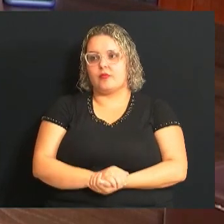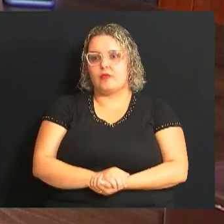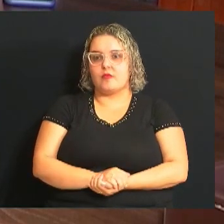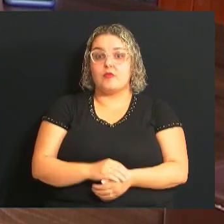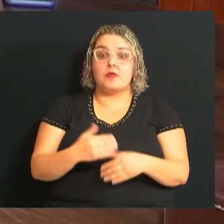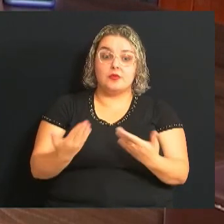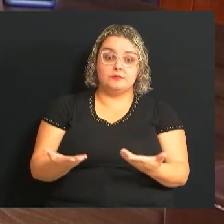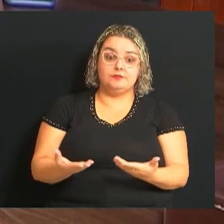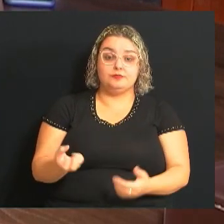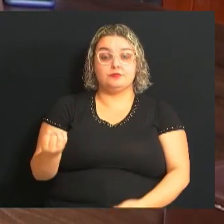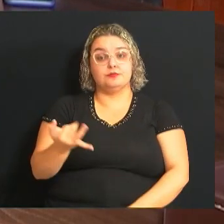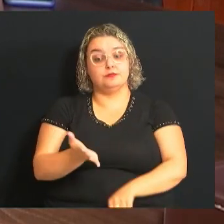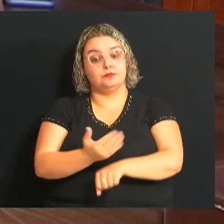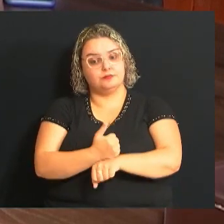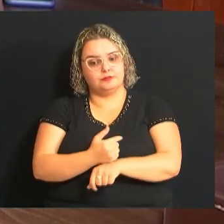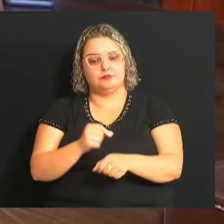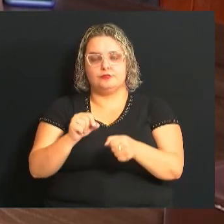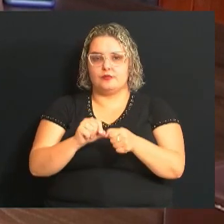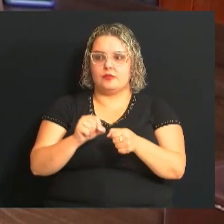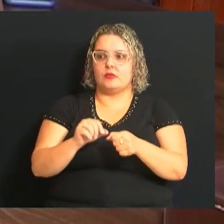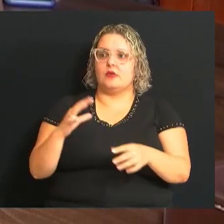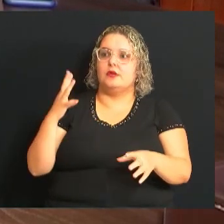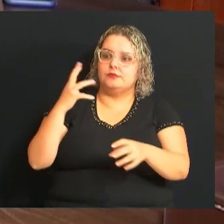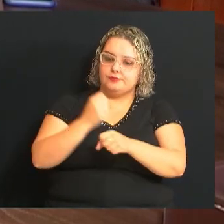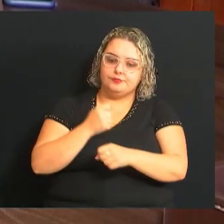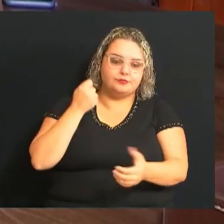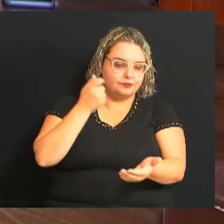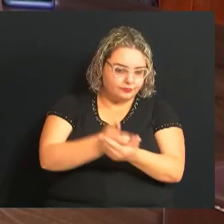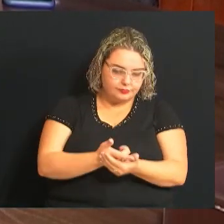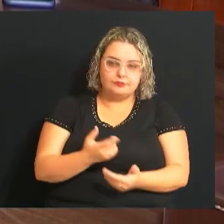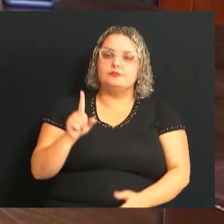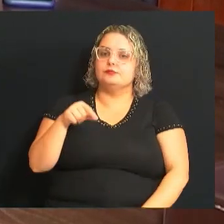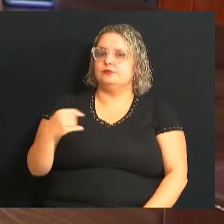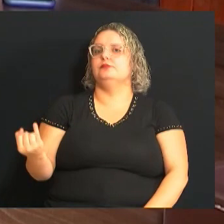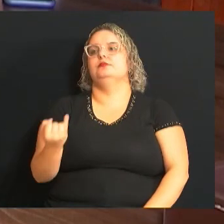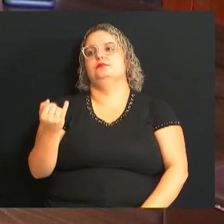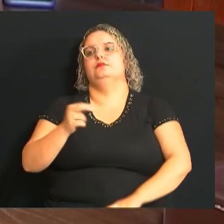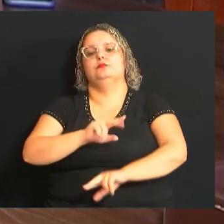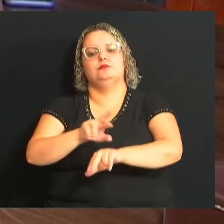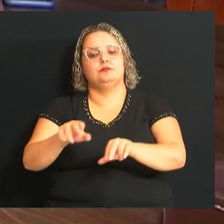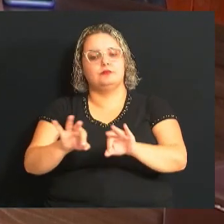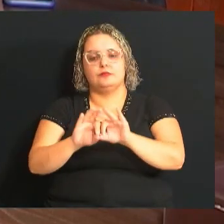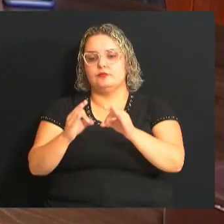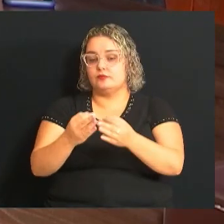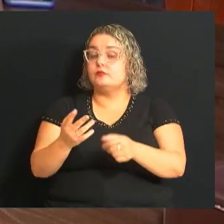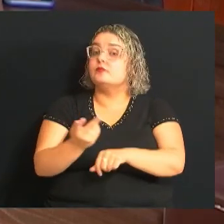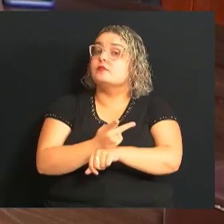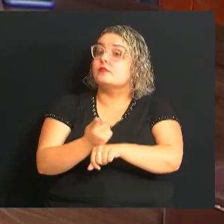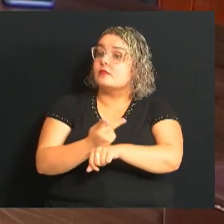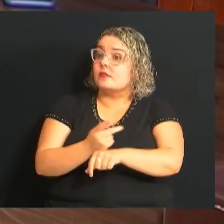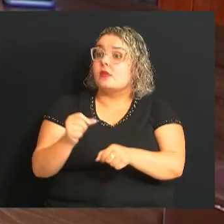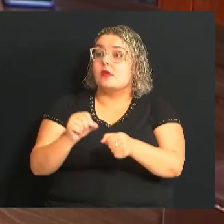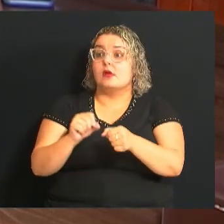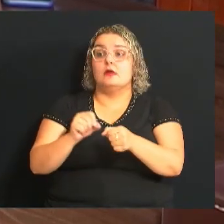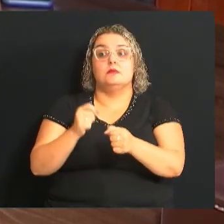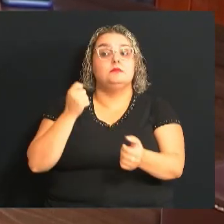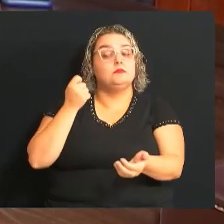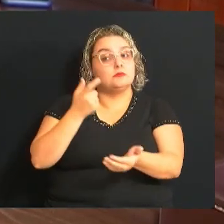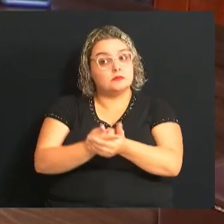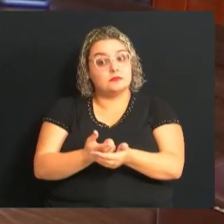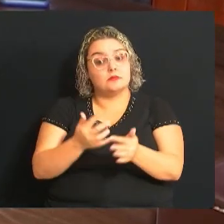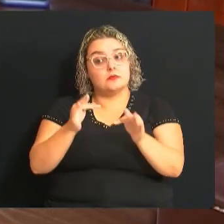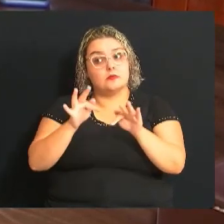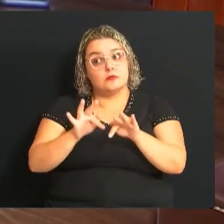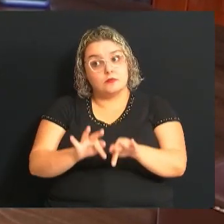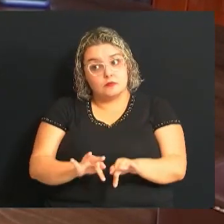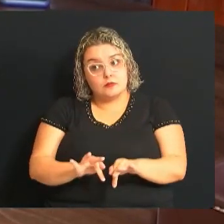quanto antes realizar essas compras é importante. Tem muitas famílias que procuram realizar essas compras no final